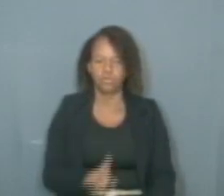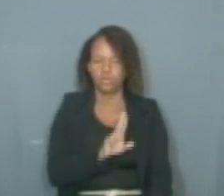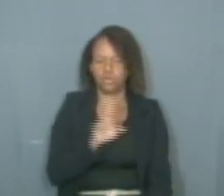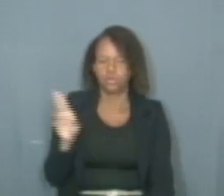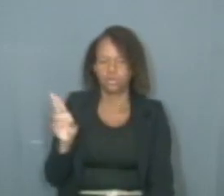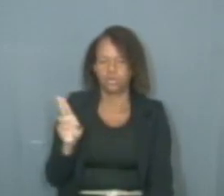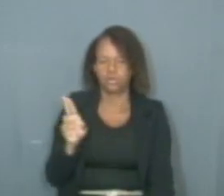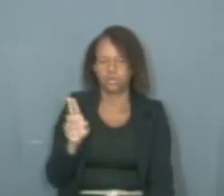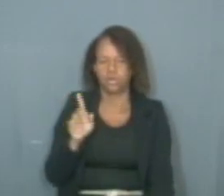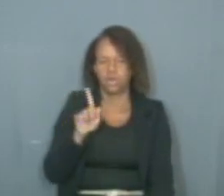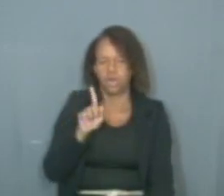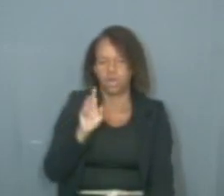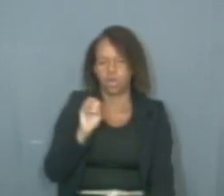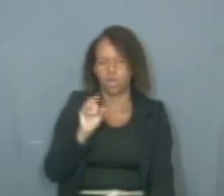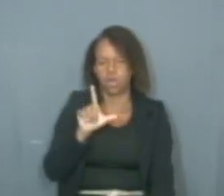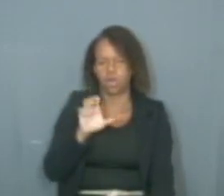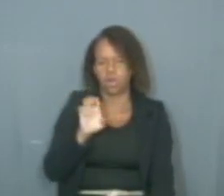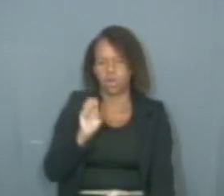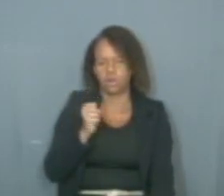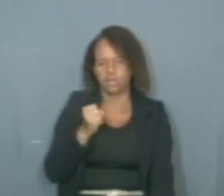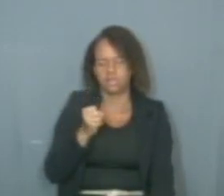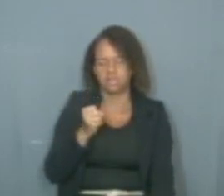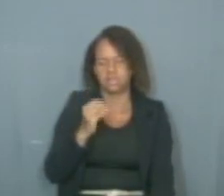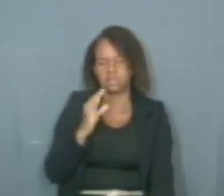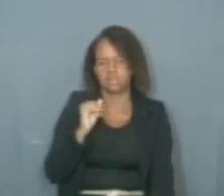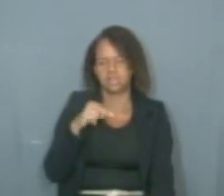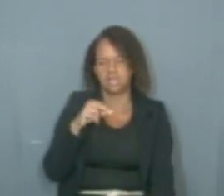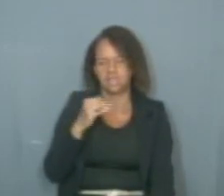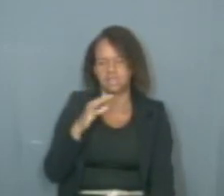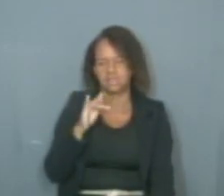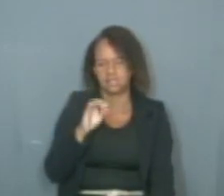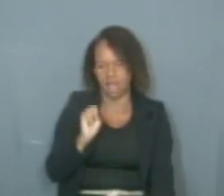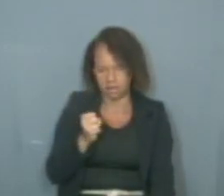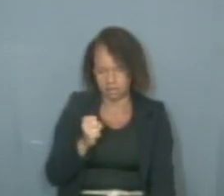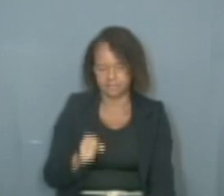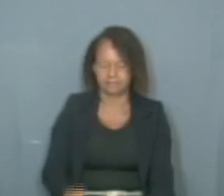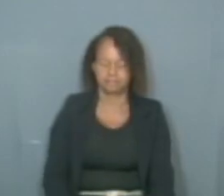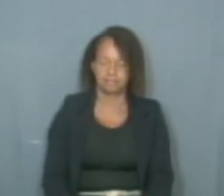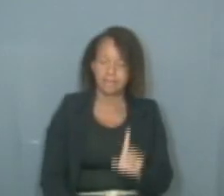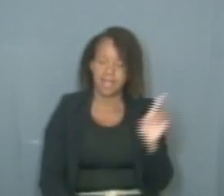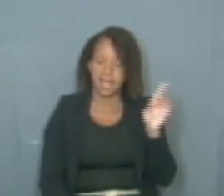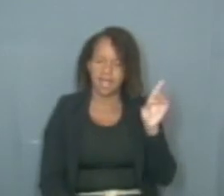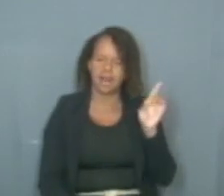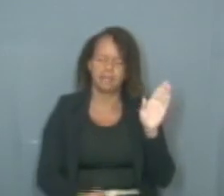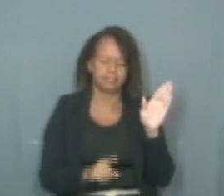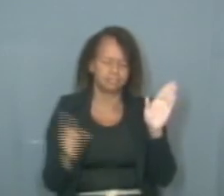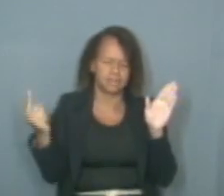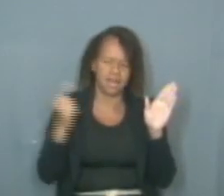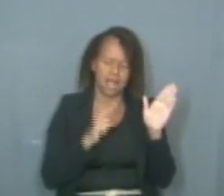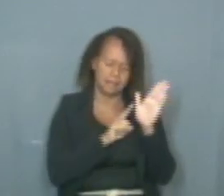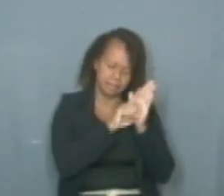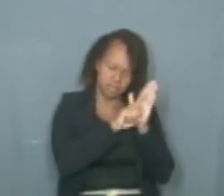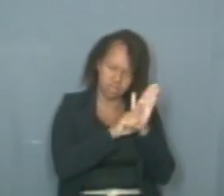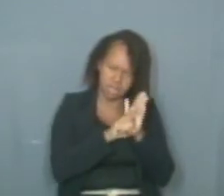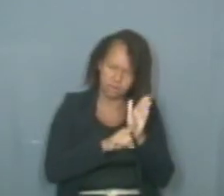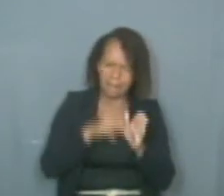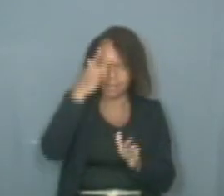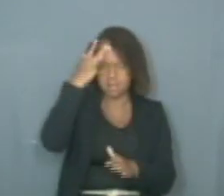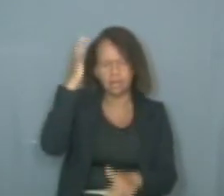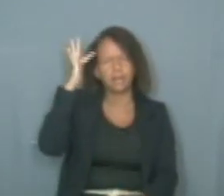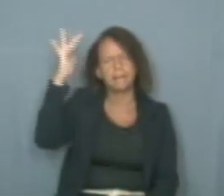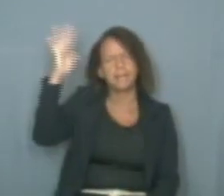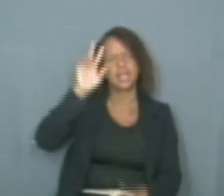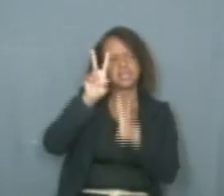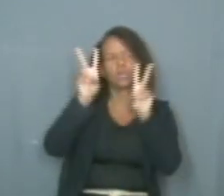chama Goles de Ciência. E ela traz pesquisadores, pessoas que pensam o